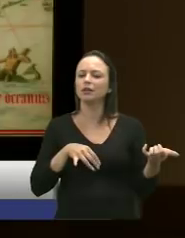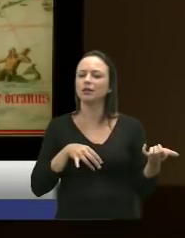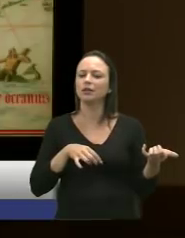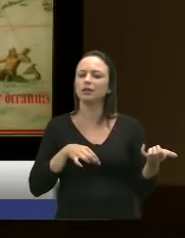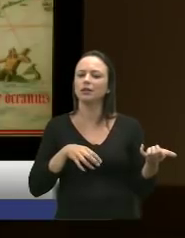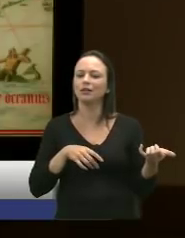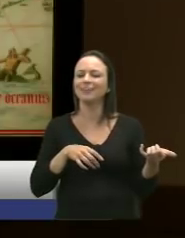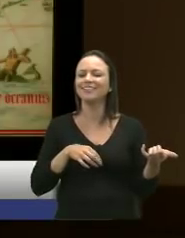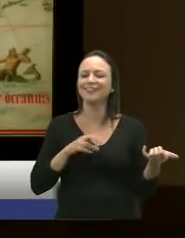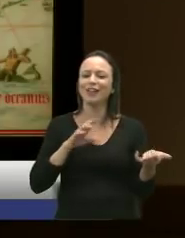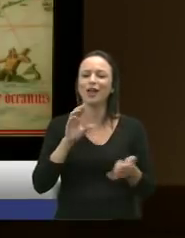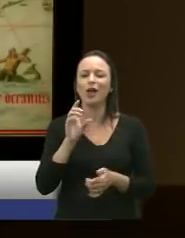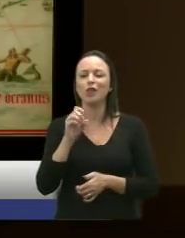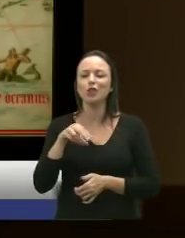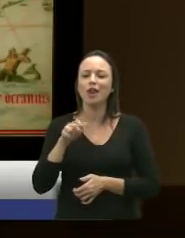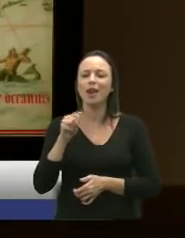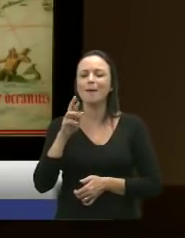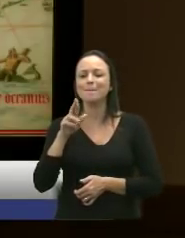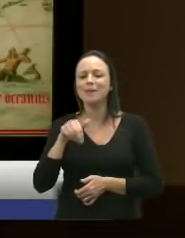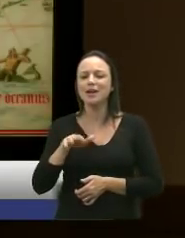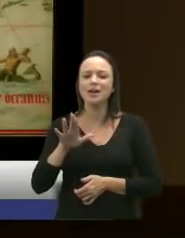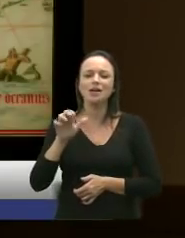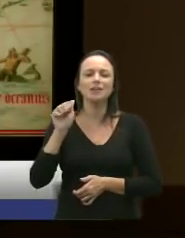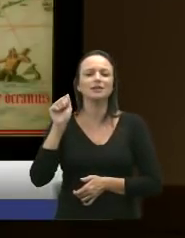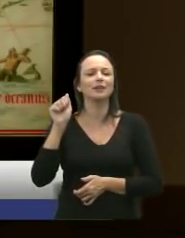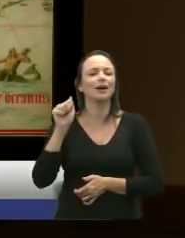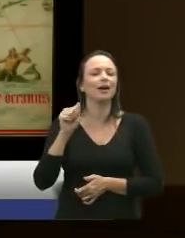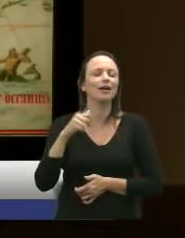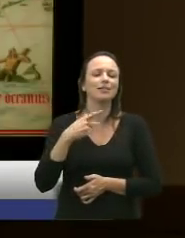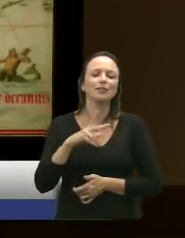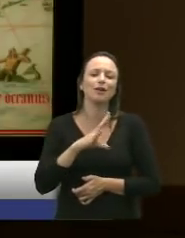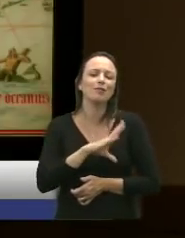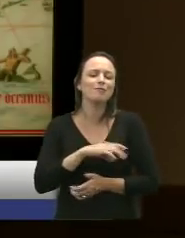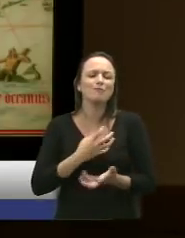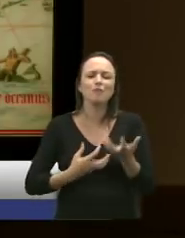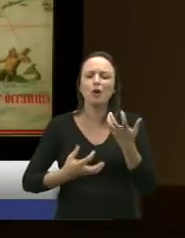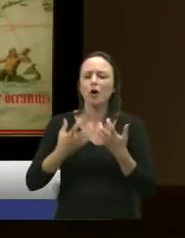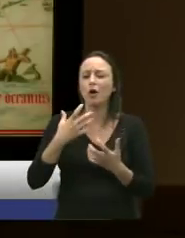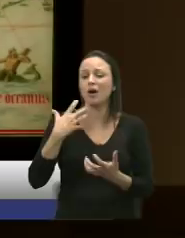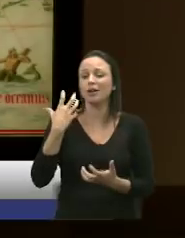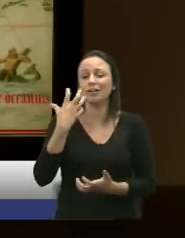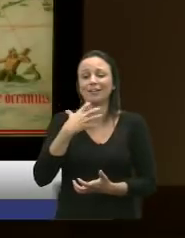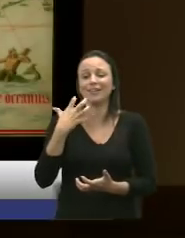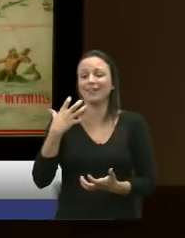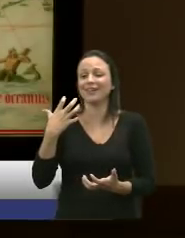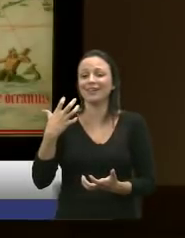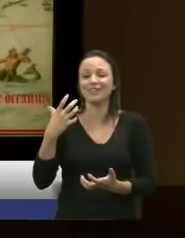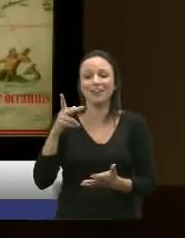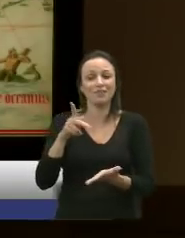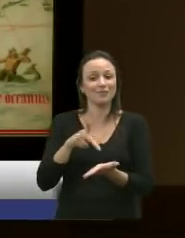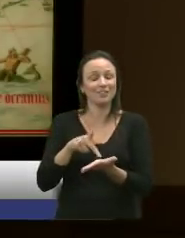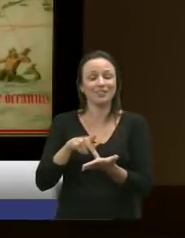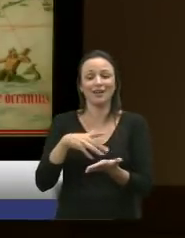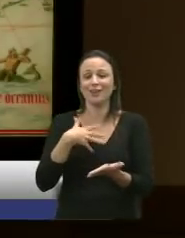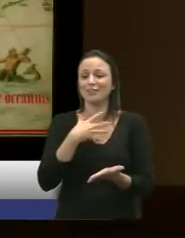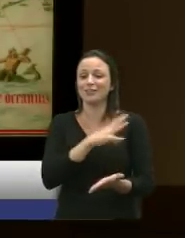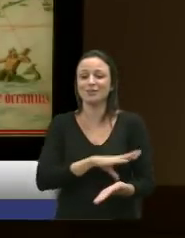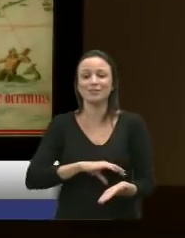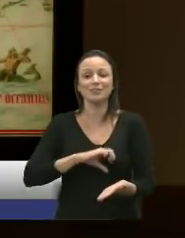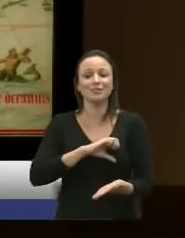lua branca, de fulgores e de encantos, se é verdade que ao amor tu